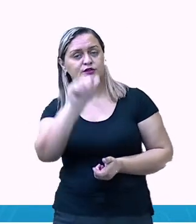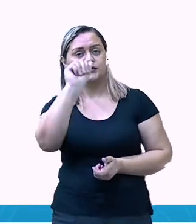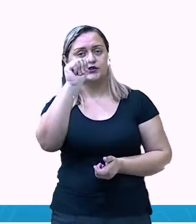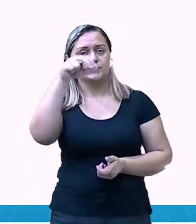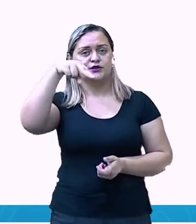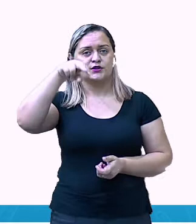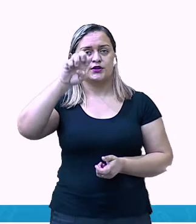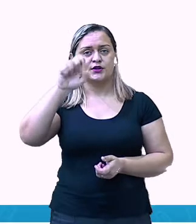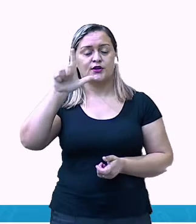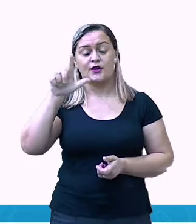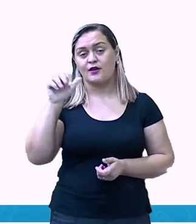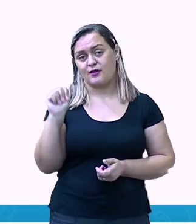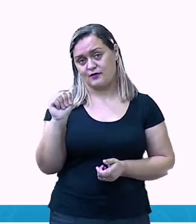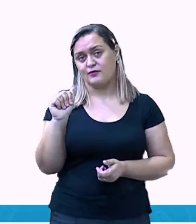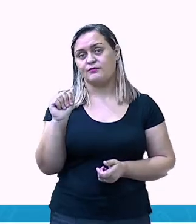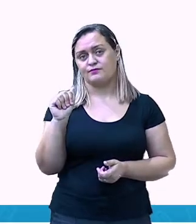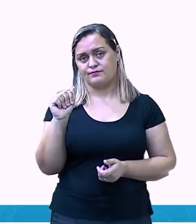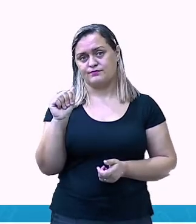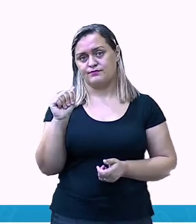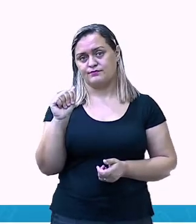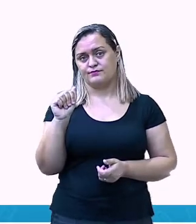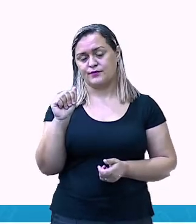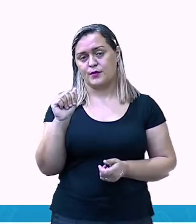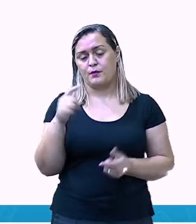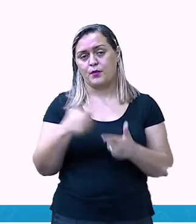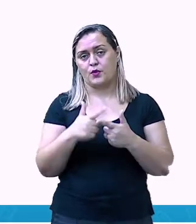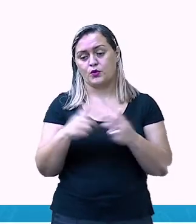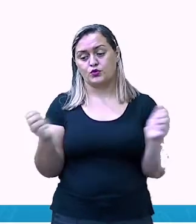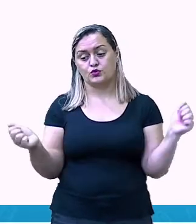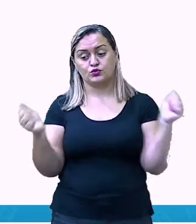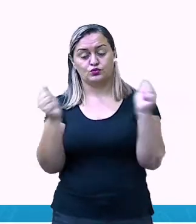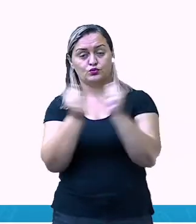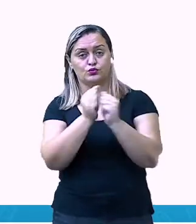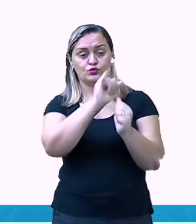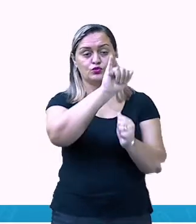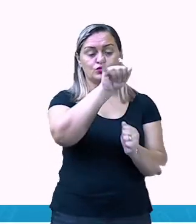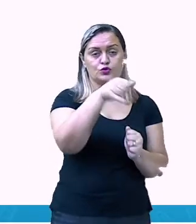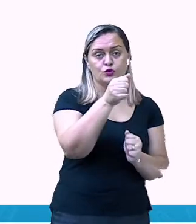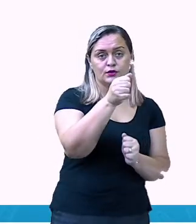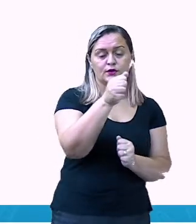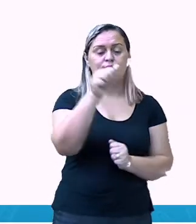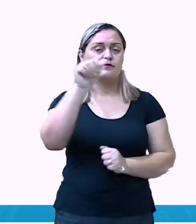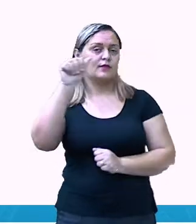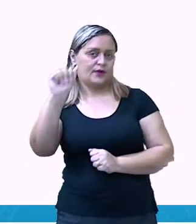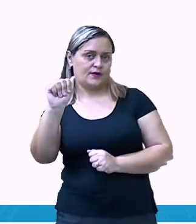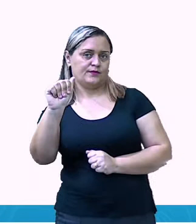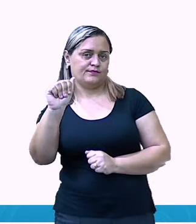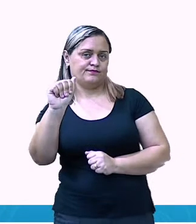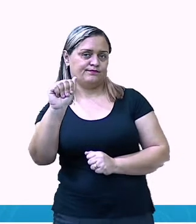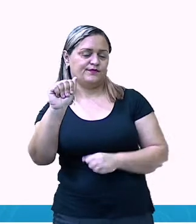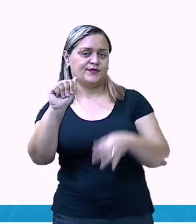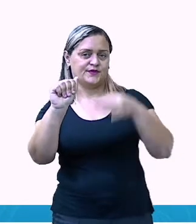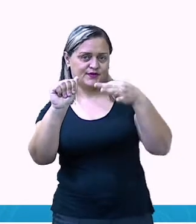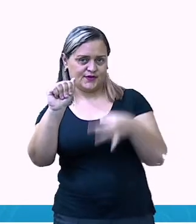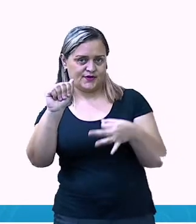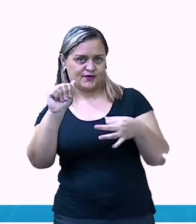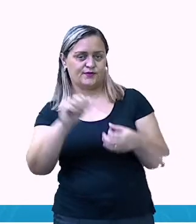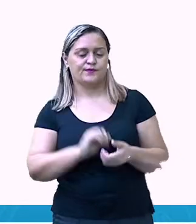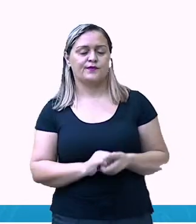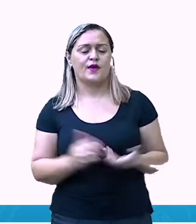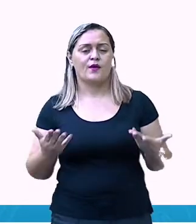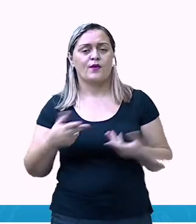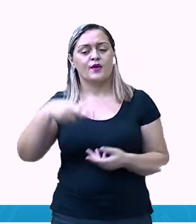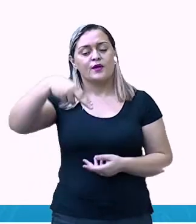som da letra J com a letra A. Depois a gente tem, ó, já, né. Olha o né aí, a sílaba do